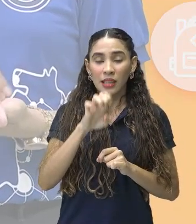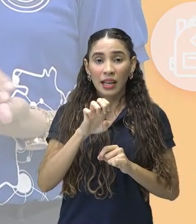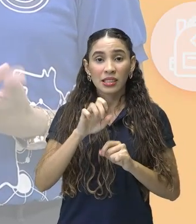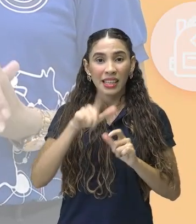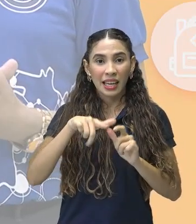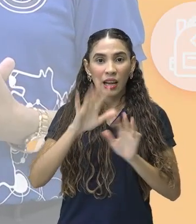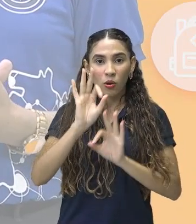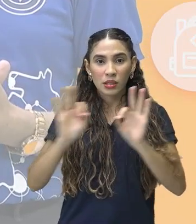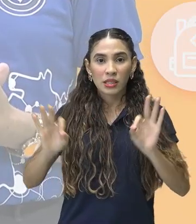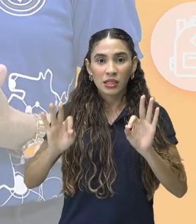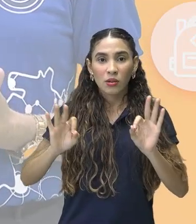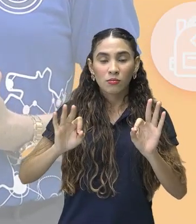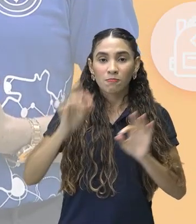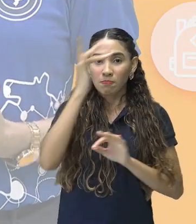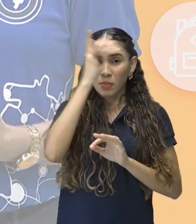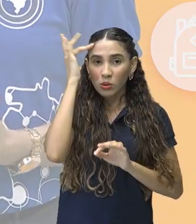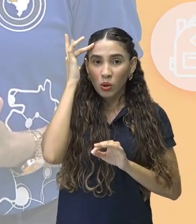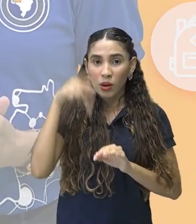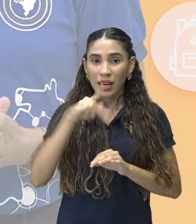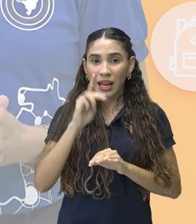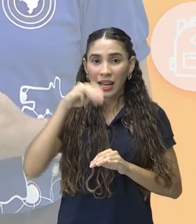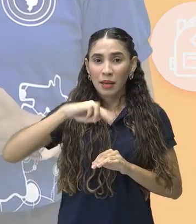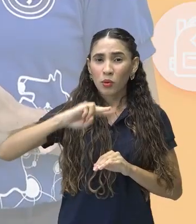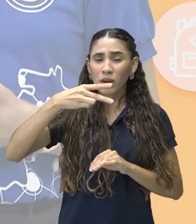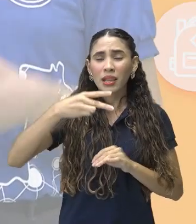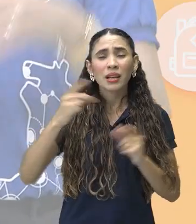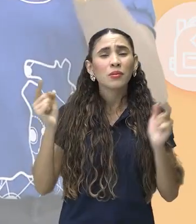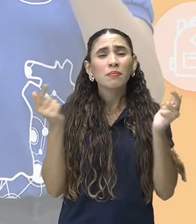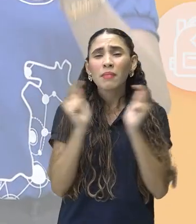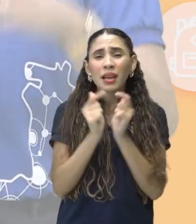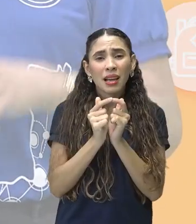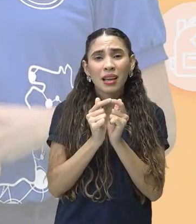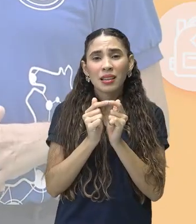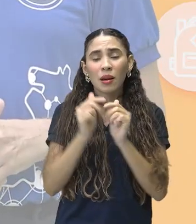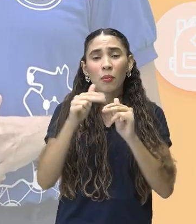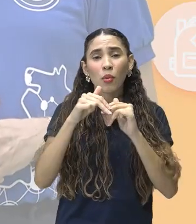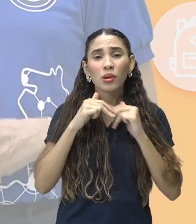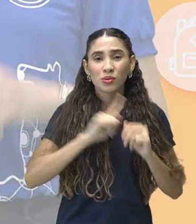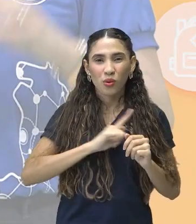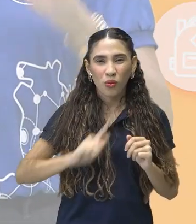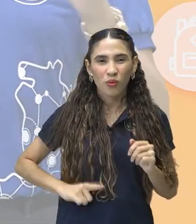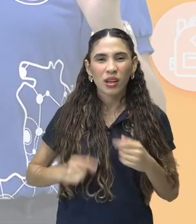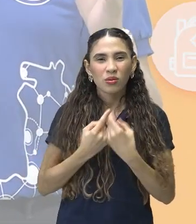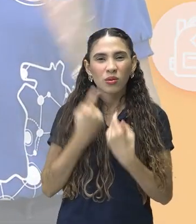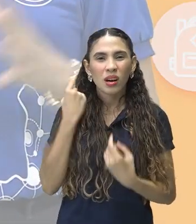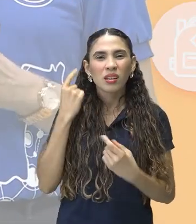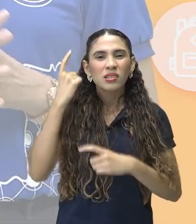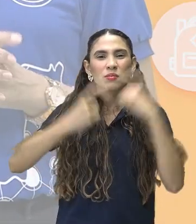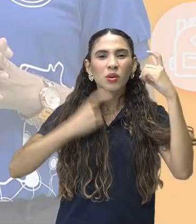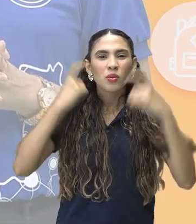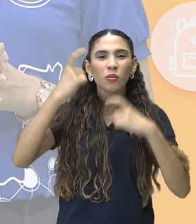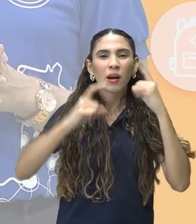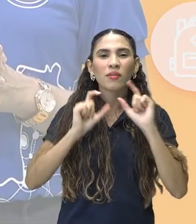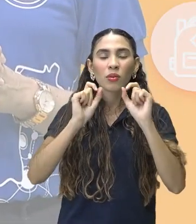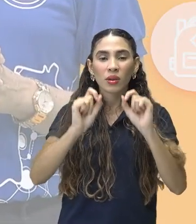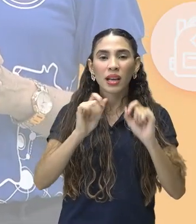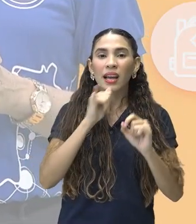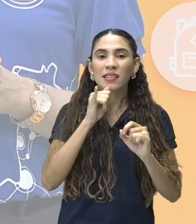de pessoas por quilômetro quadrado, é muito pequena. Então, é por isso que o governo, na época, se preocupava aí com